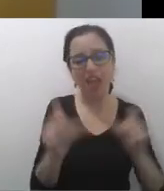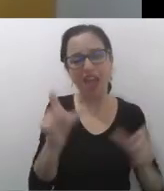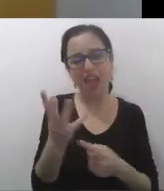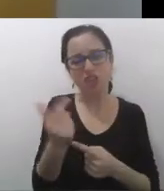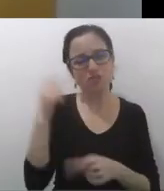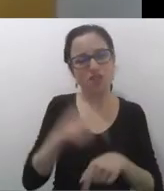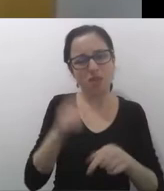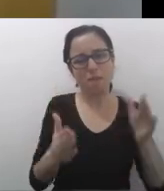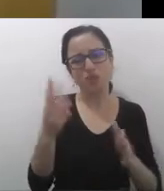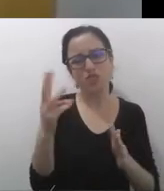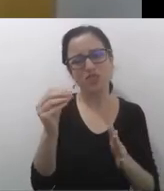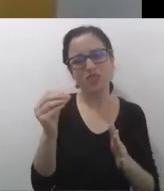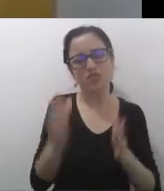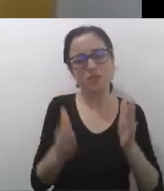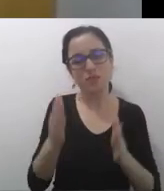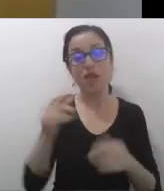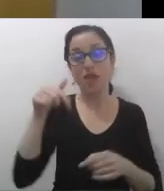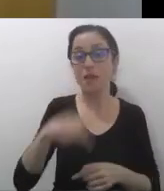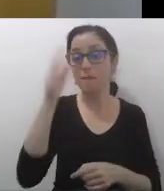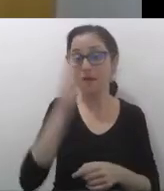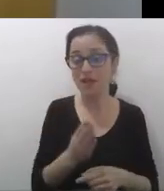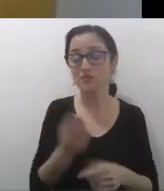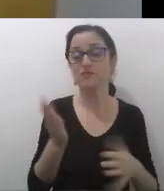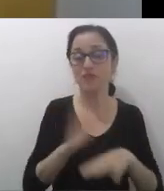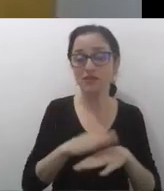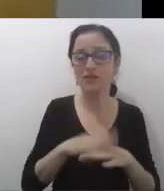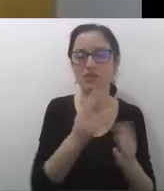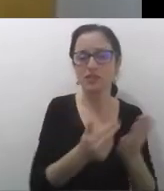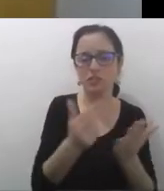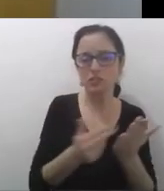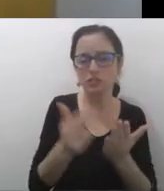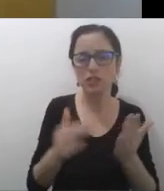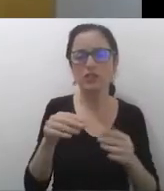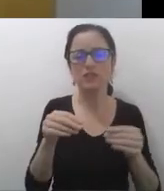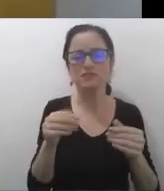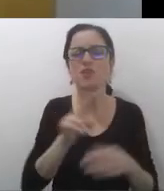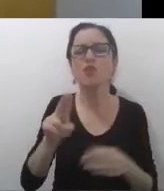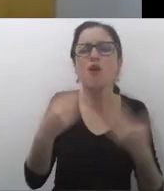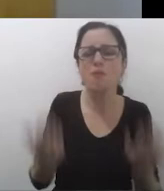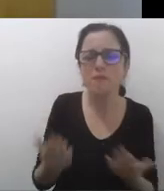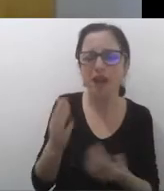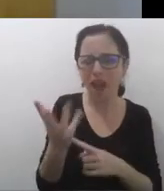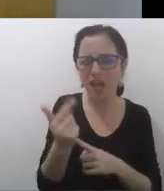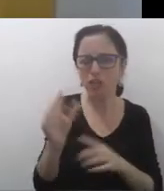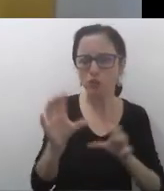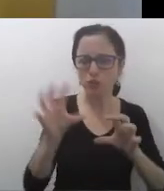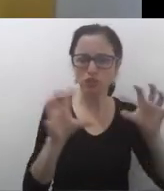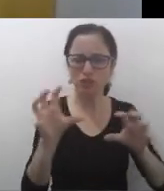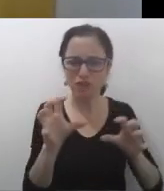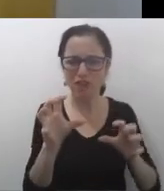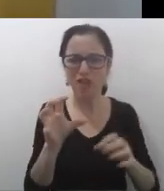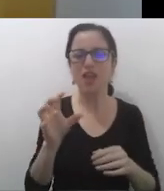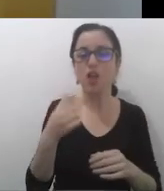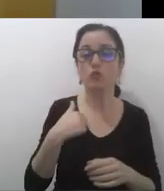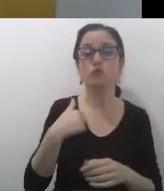os artistas dos anos 30... aqui no Brasil faziam padronagens de tecido. Que nome dá isso? É arte decorativa?